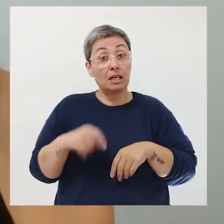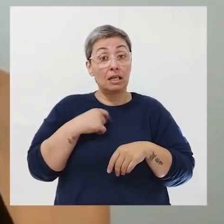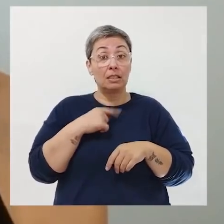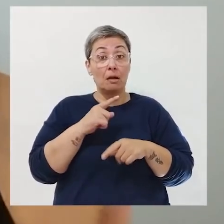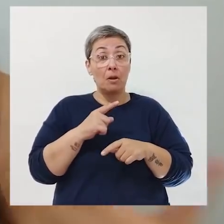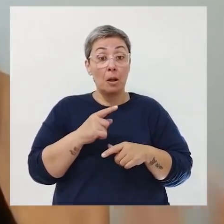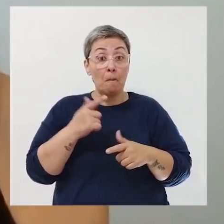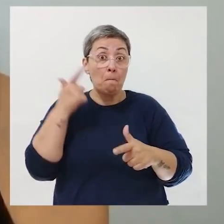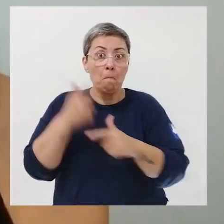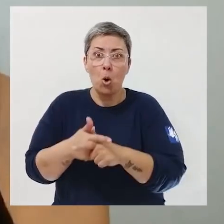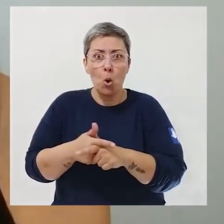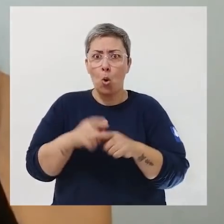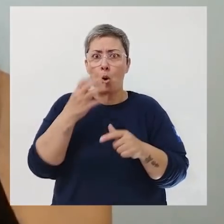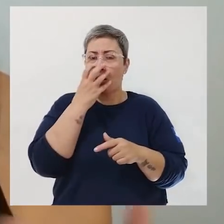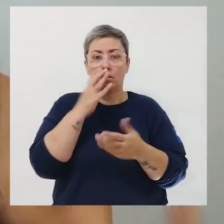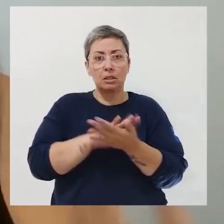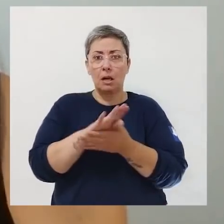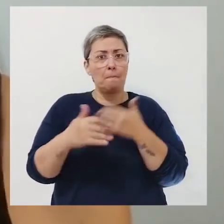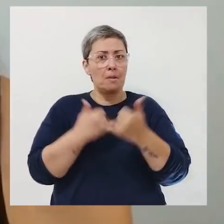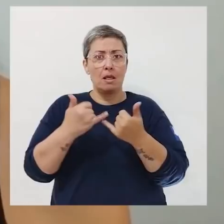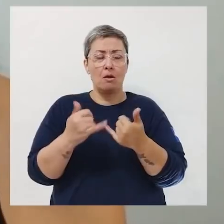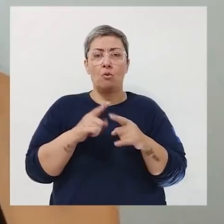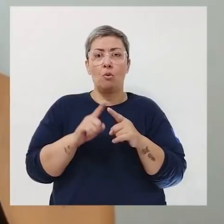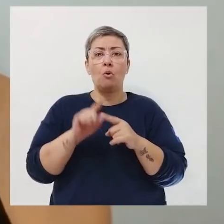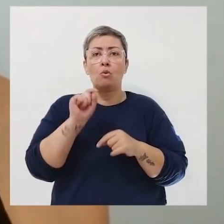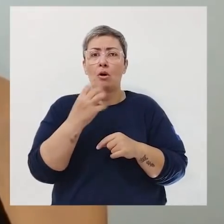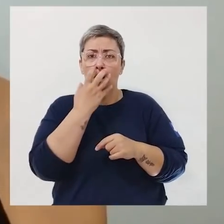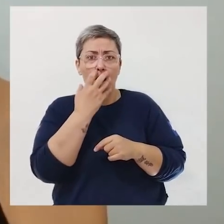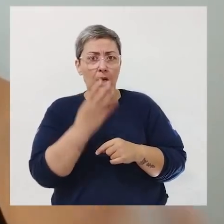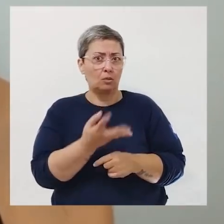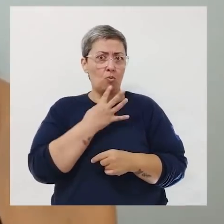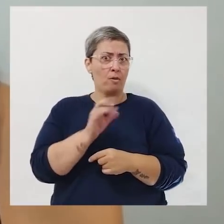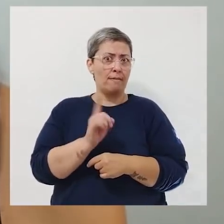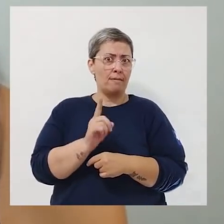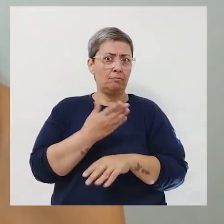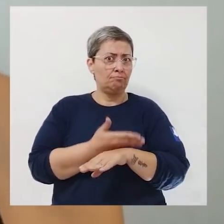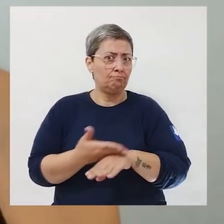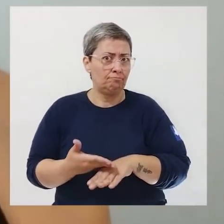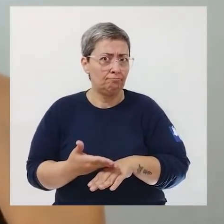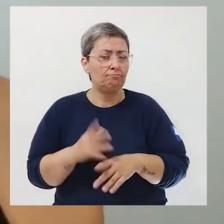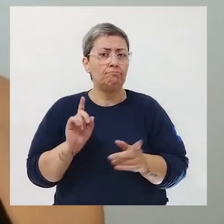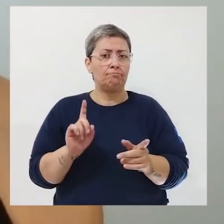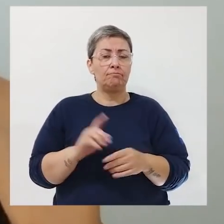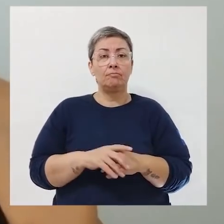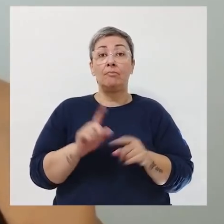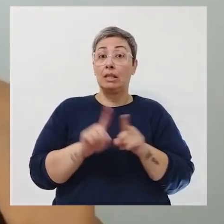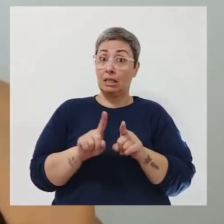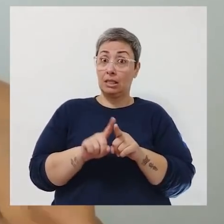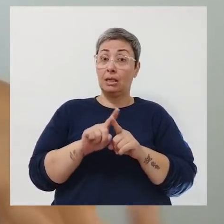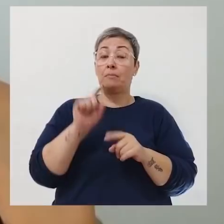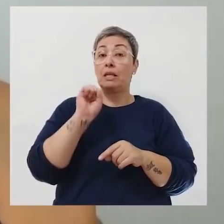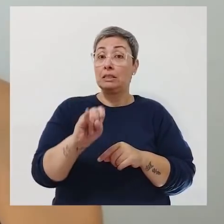crianças a não provocarem os cães e não brincarem com cães que elas não conhecem.